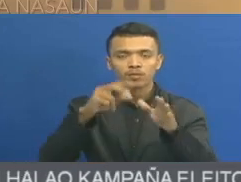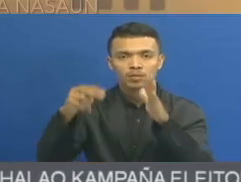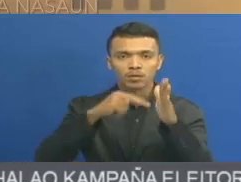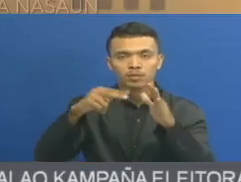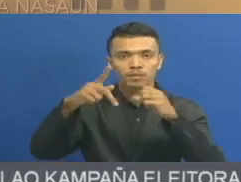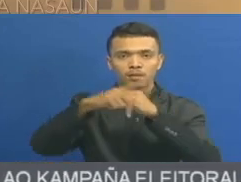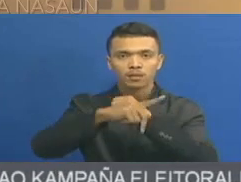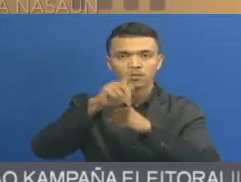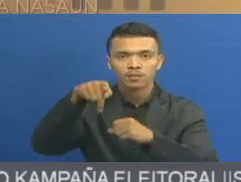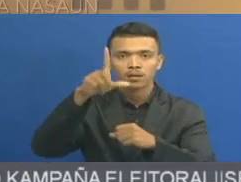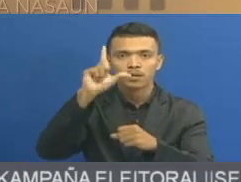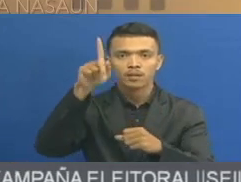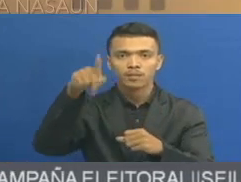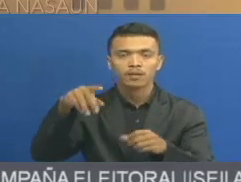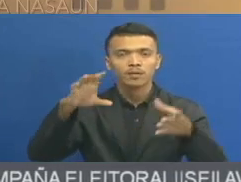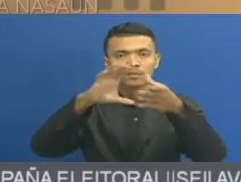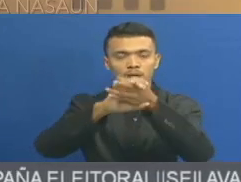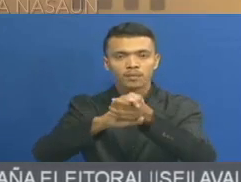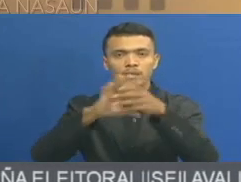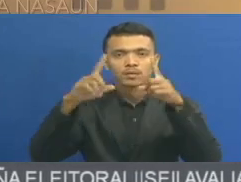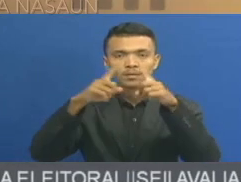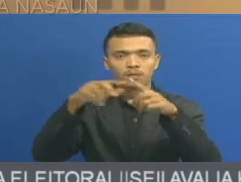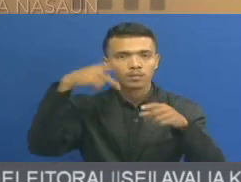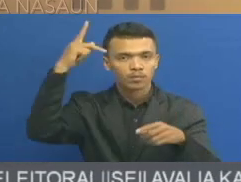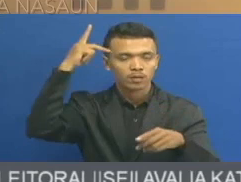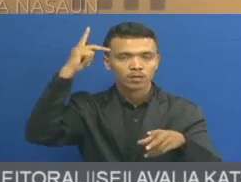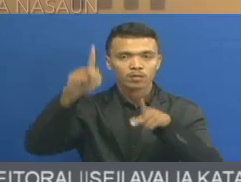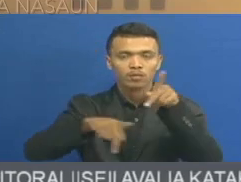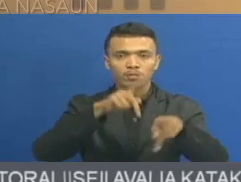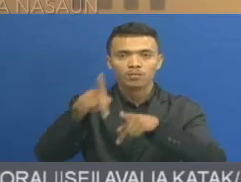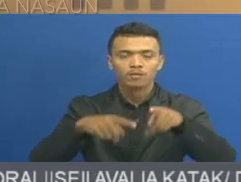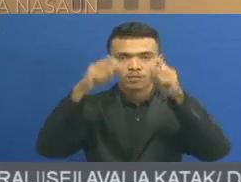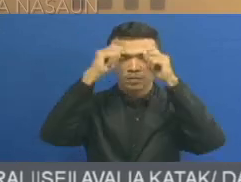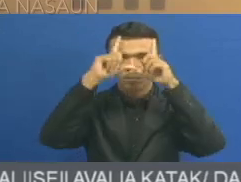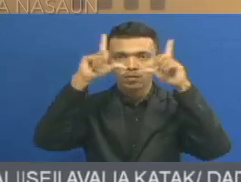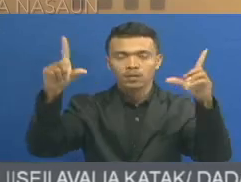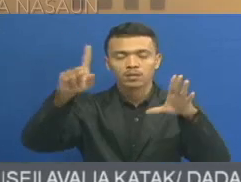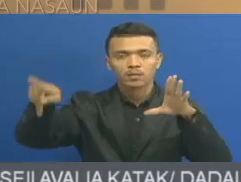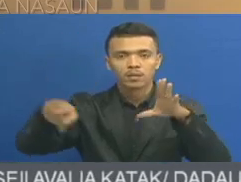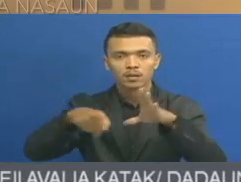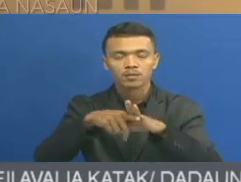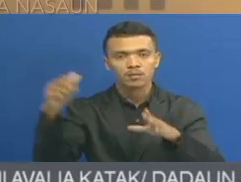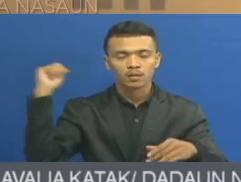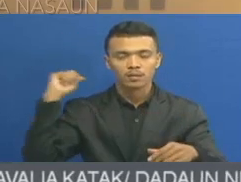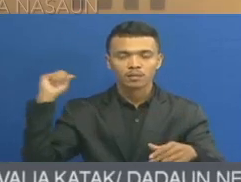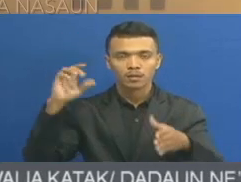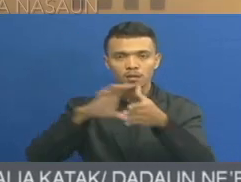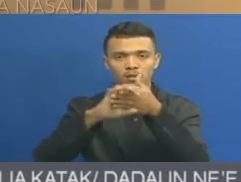Partidul Libertação Popular congratula maturidade política povo Timor-Leste. Nebe participa campanha